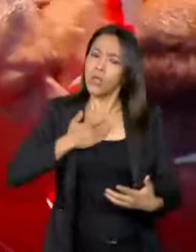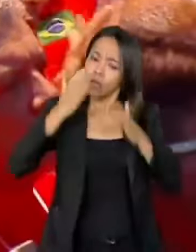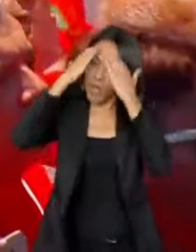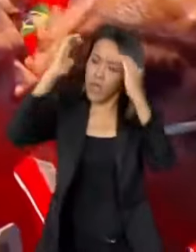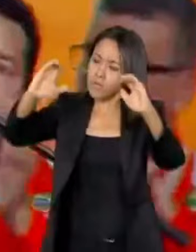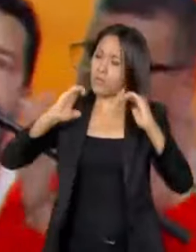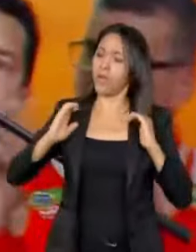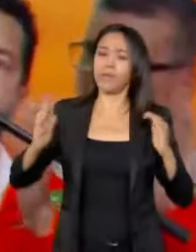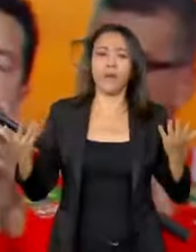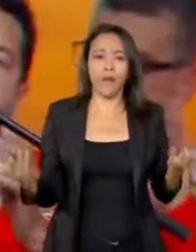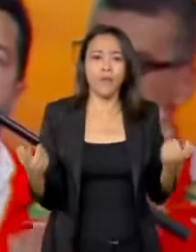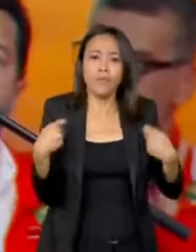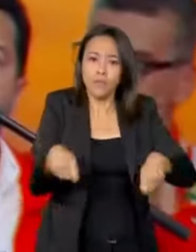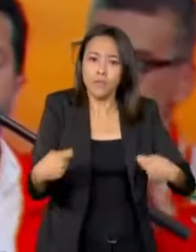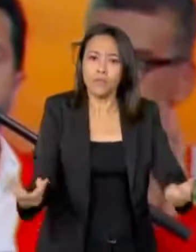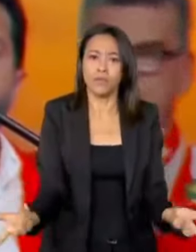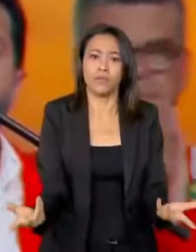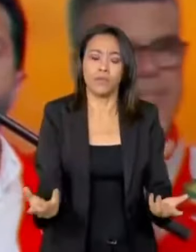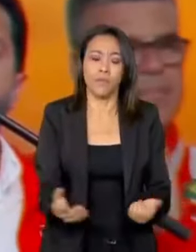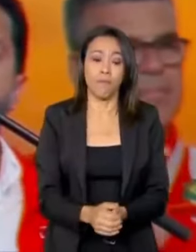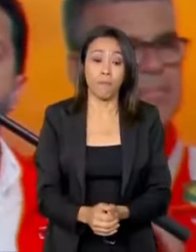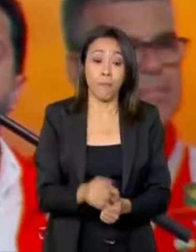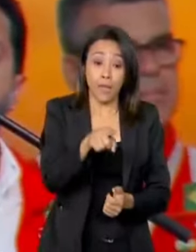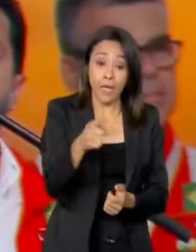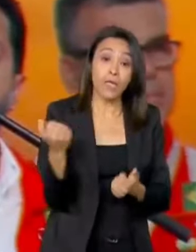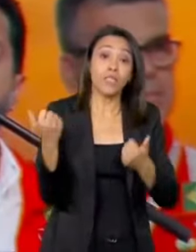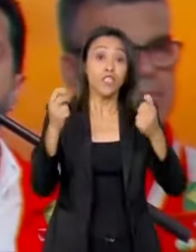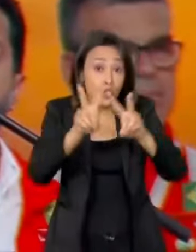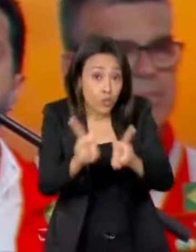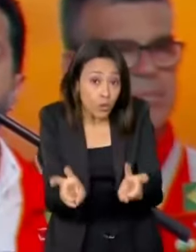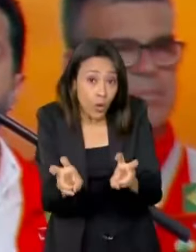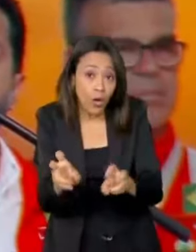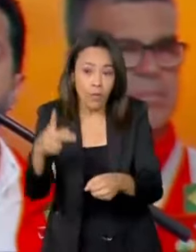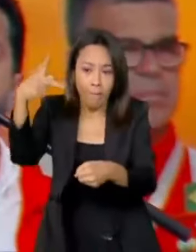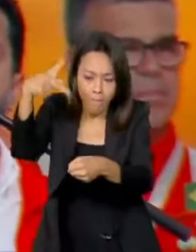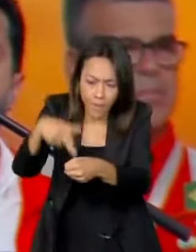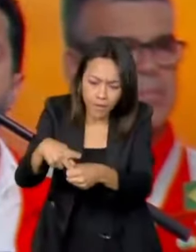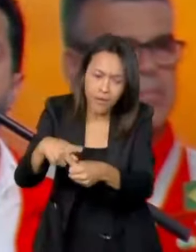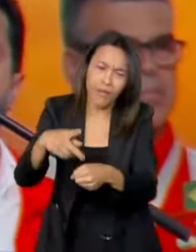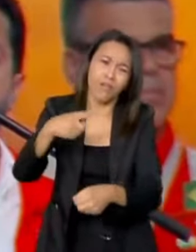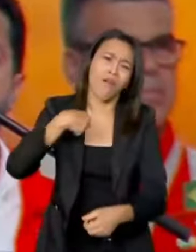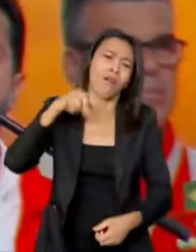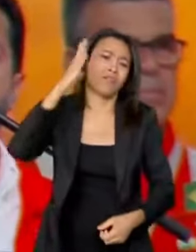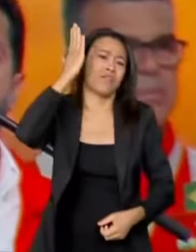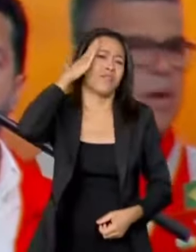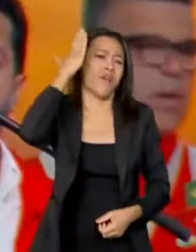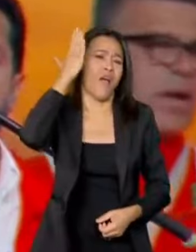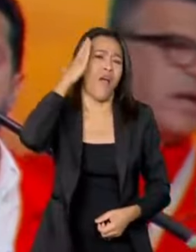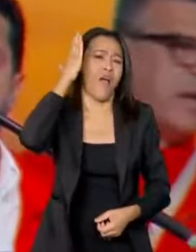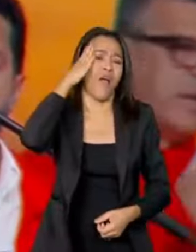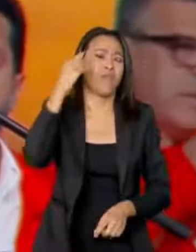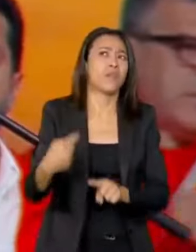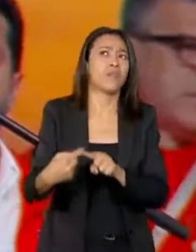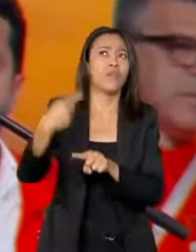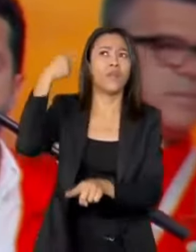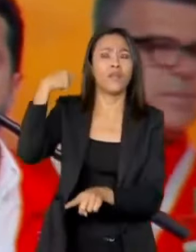respeitado. E quando se trata de petróleo, a gente sabe que desde